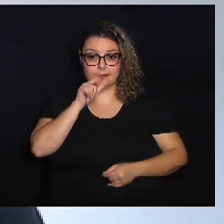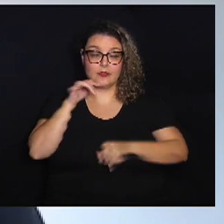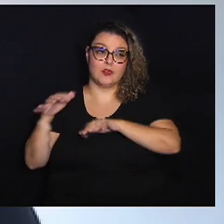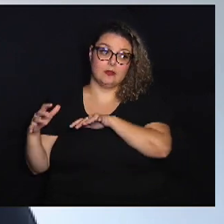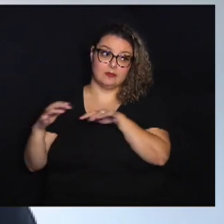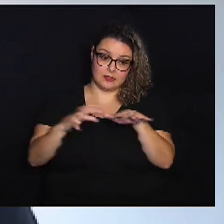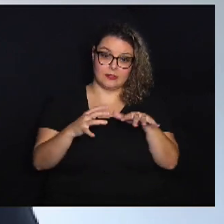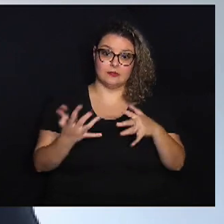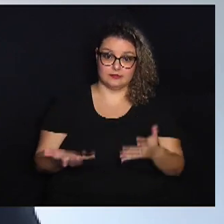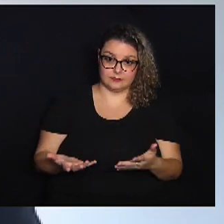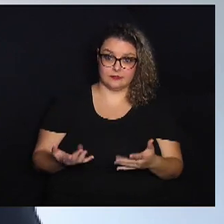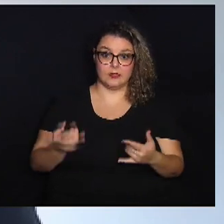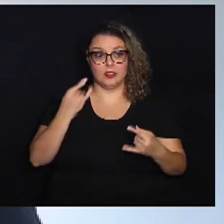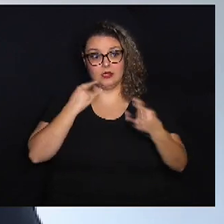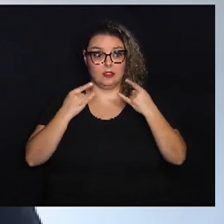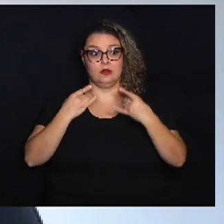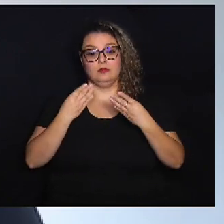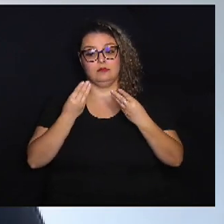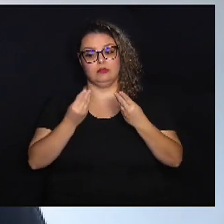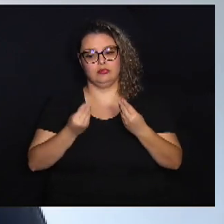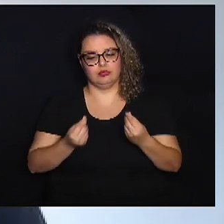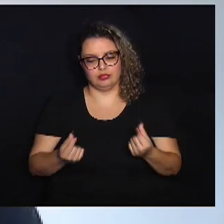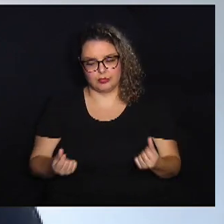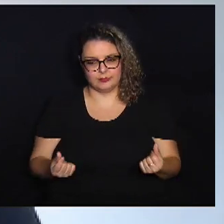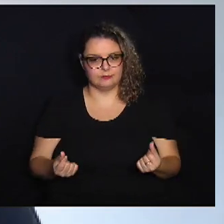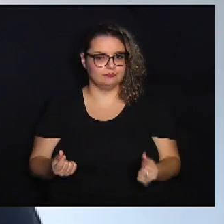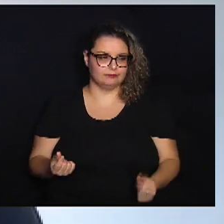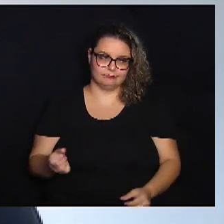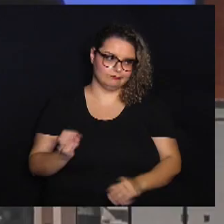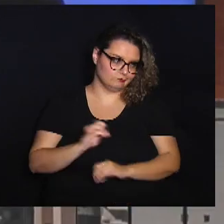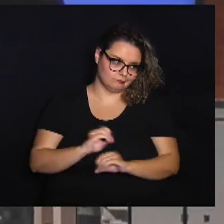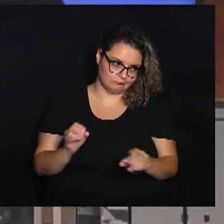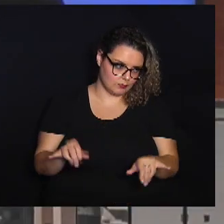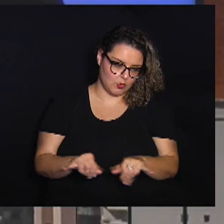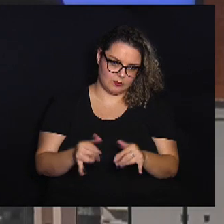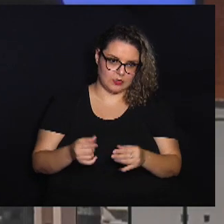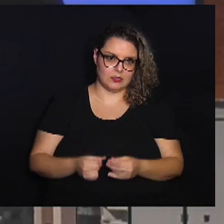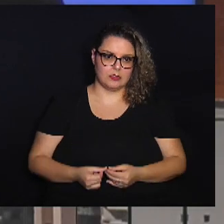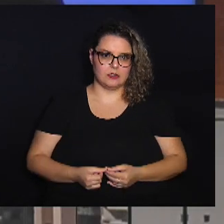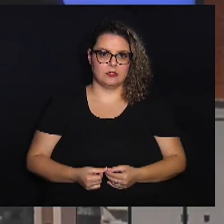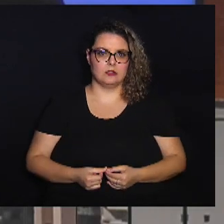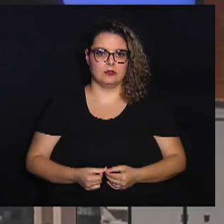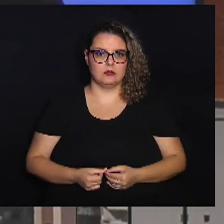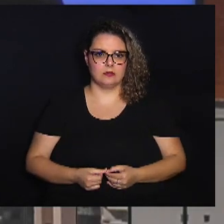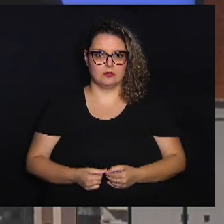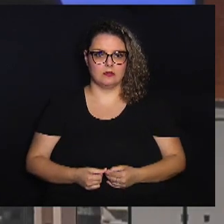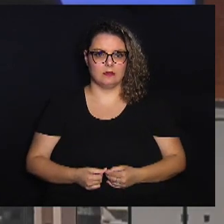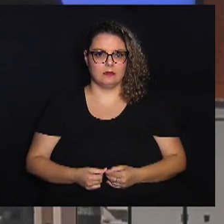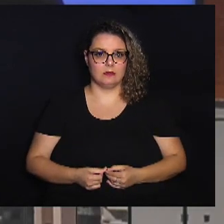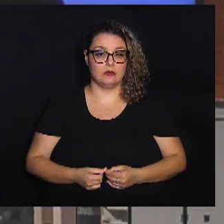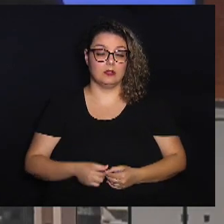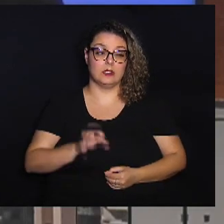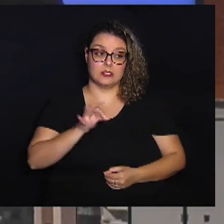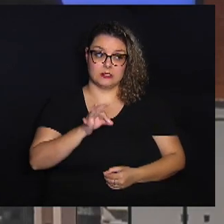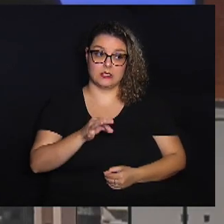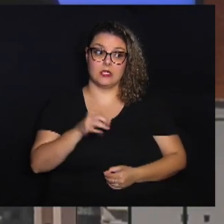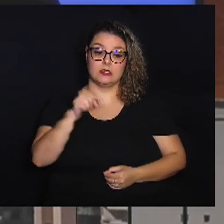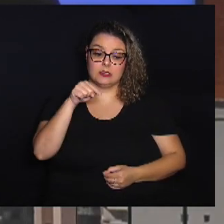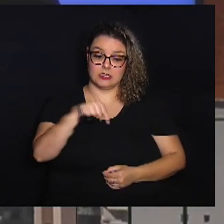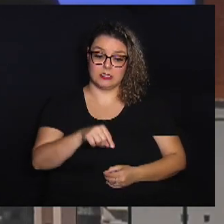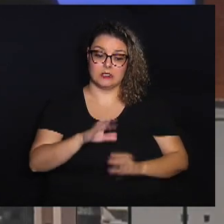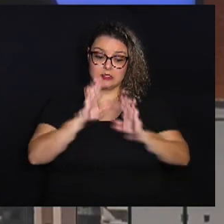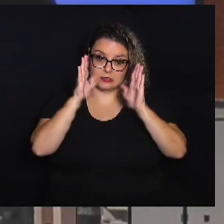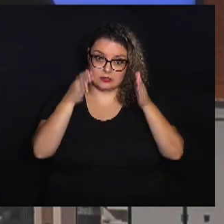essa ambição toda vai se mostrar inútil, né? Exatamente, esse é o ponto, né, Marco? A gente tem que estar olhando para